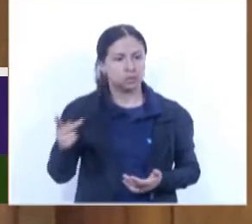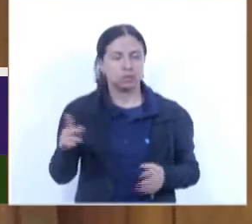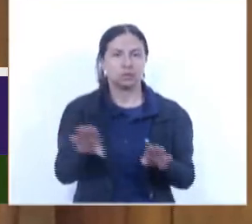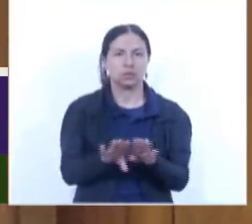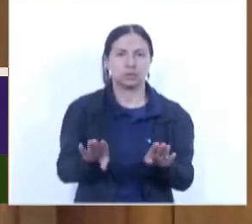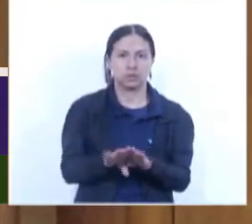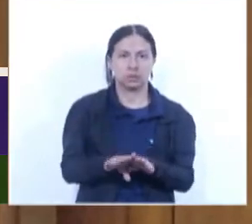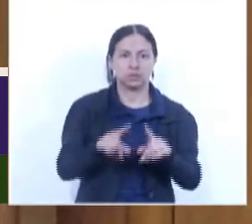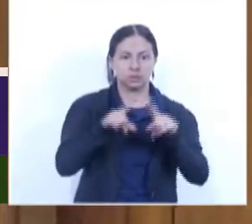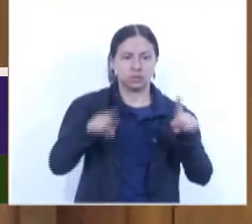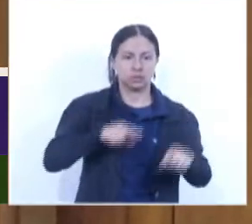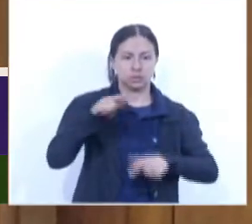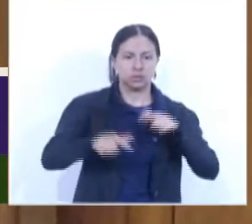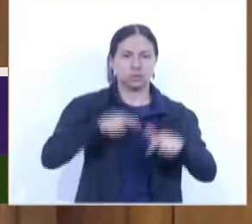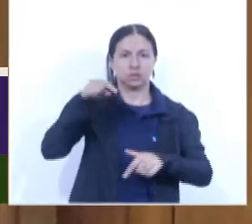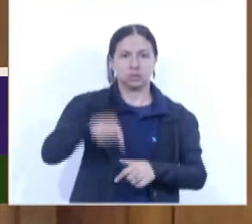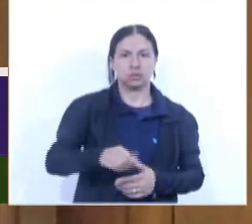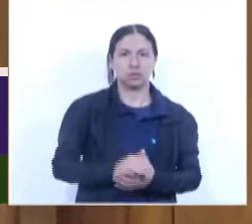casa